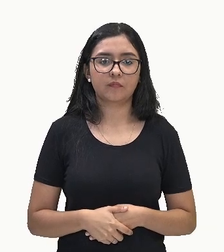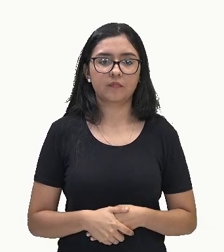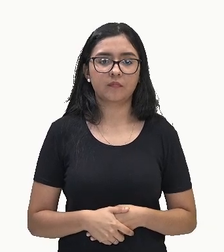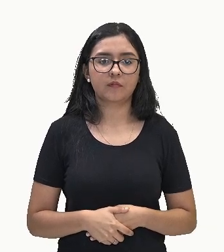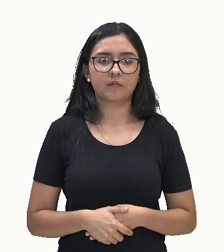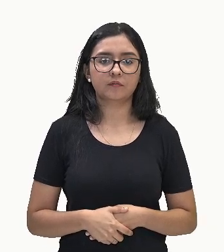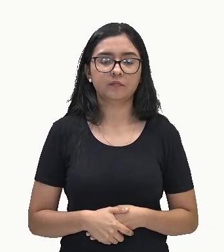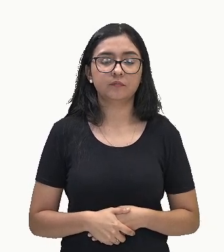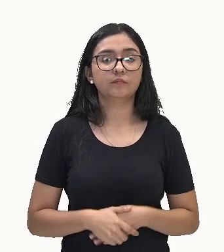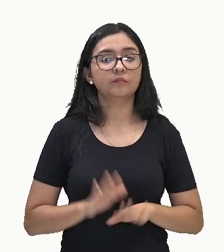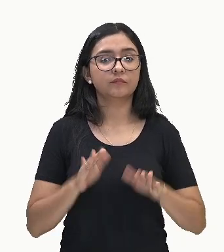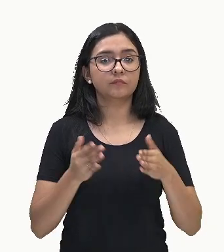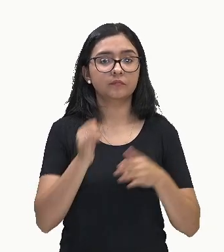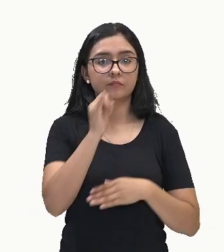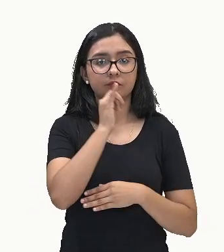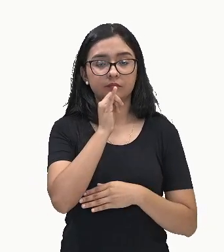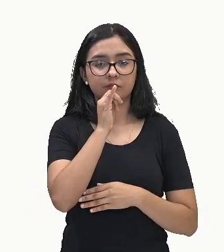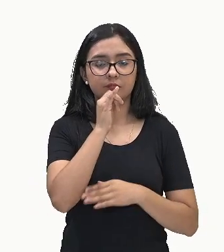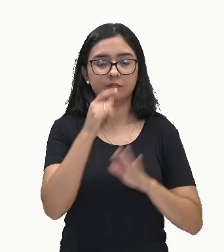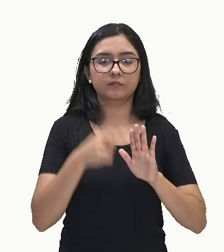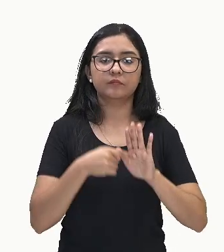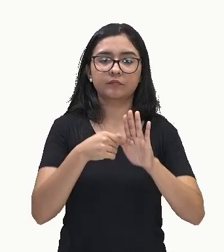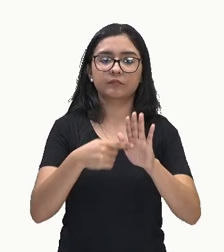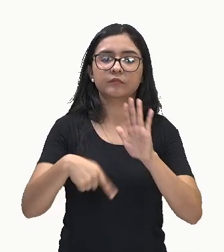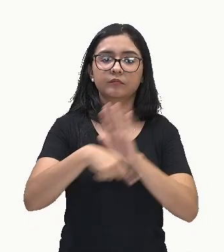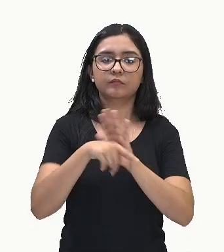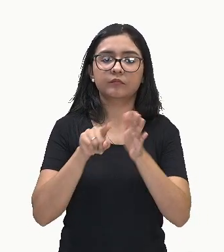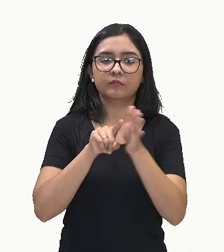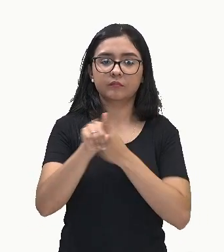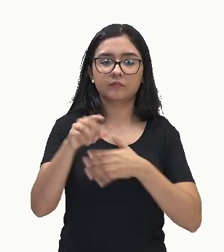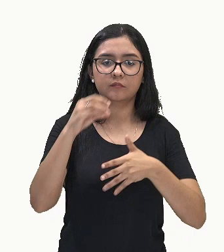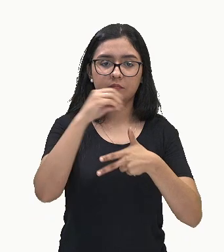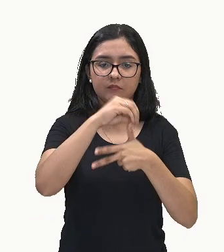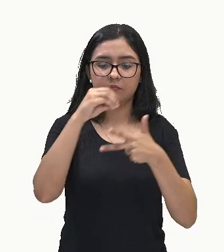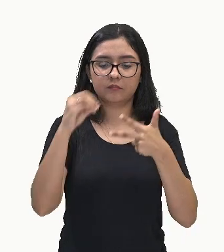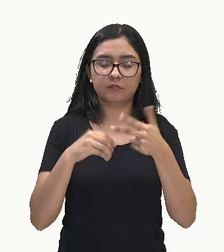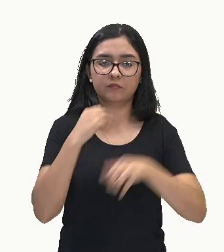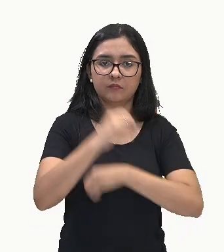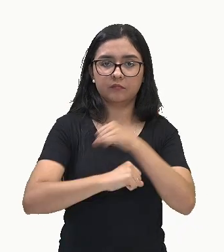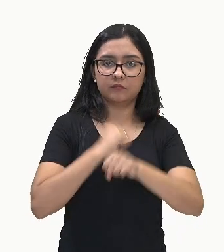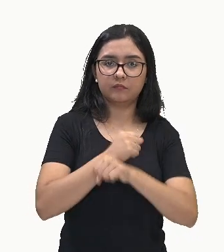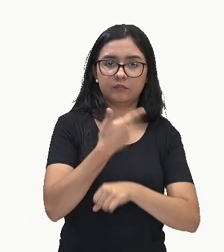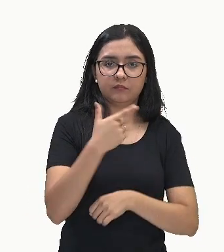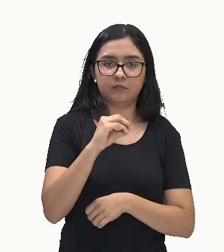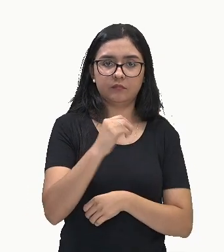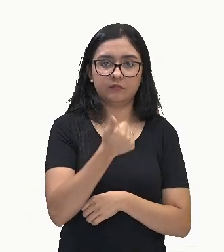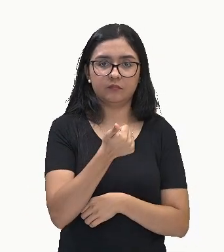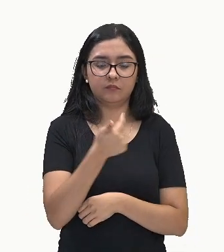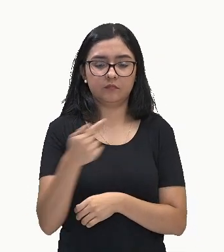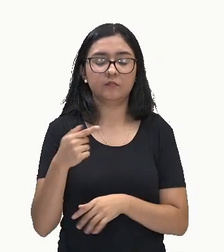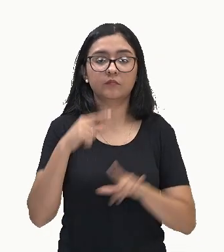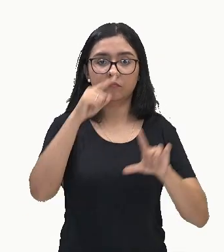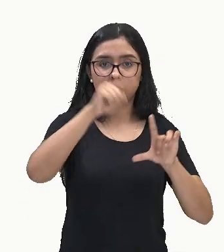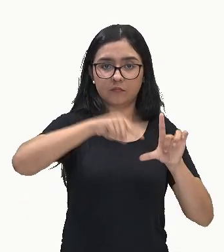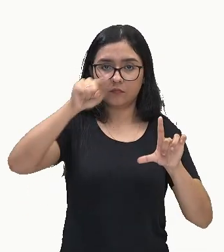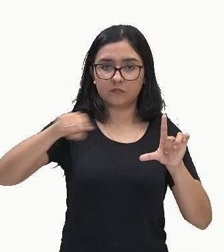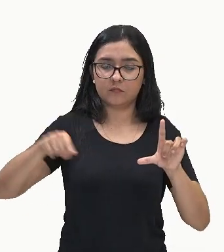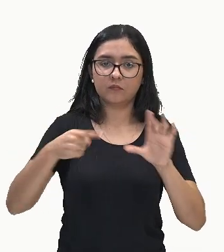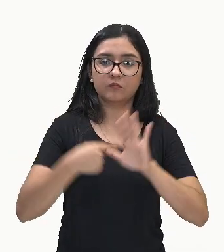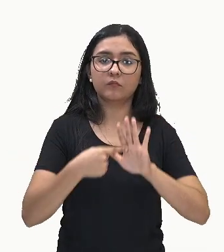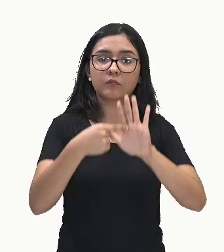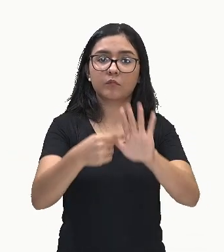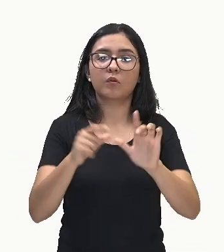nosso exemplo vem né do Enem de 2017 diz o seguinte o gráfico apresenta a taxa de